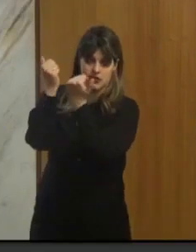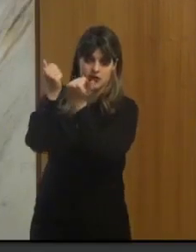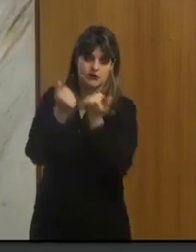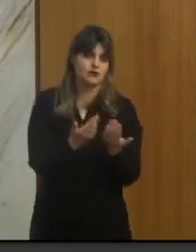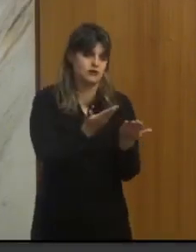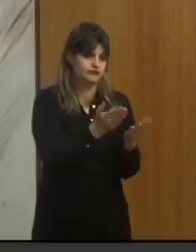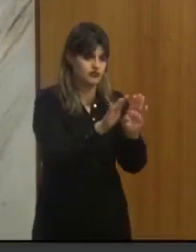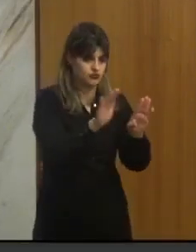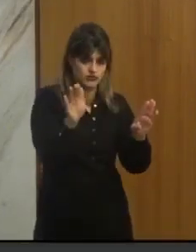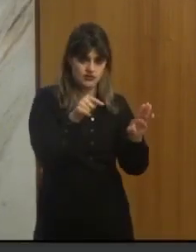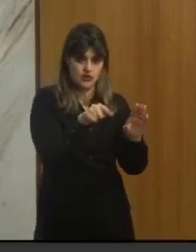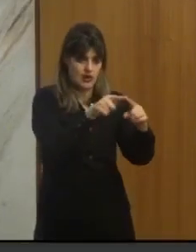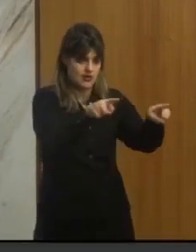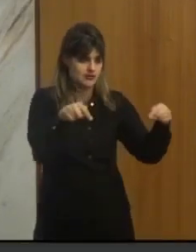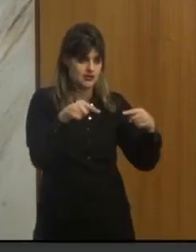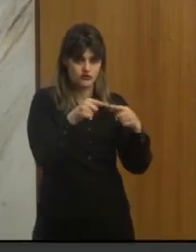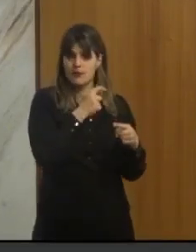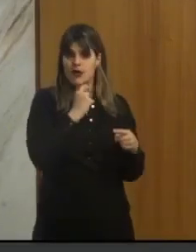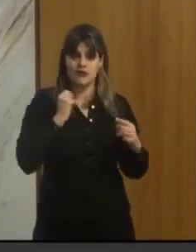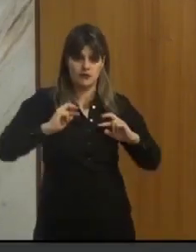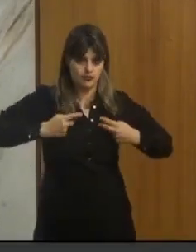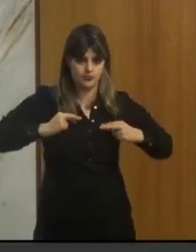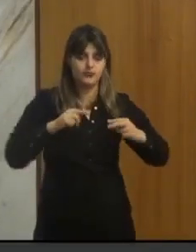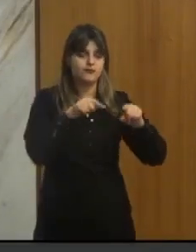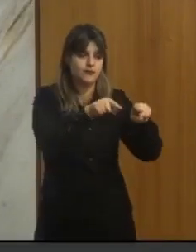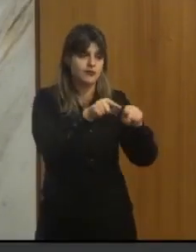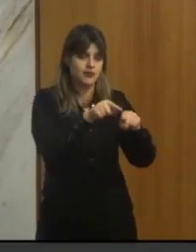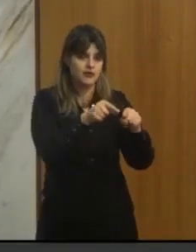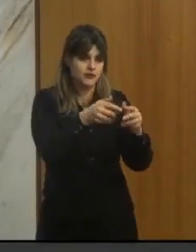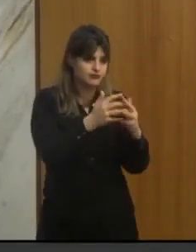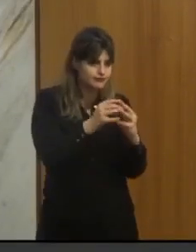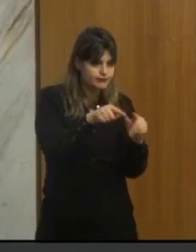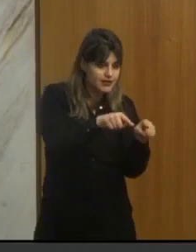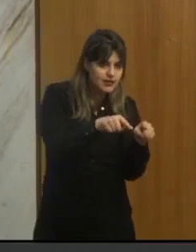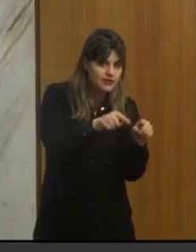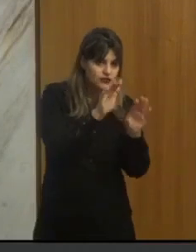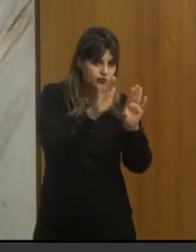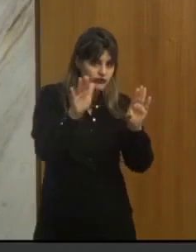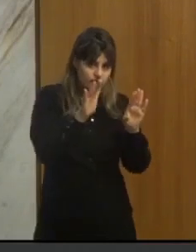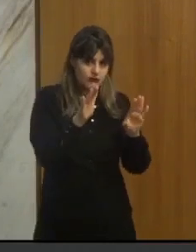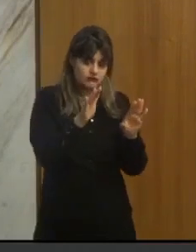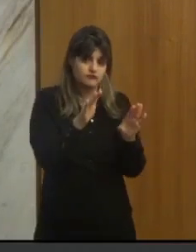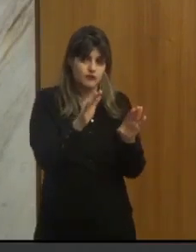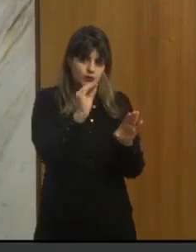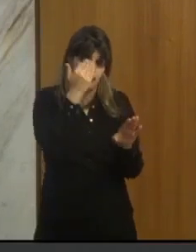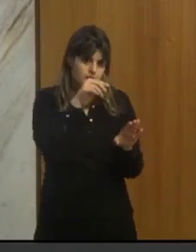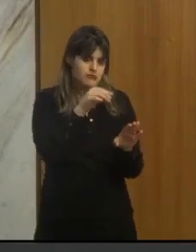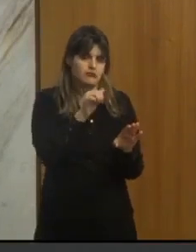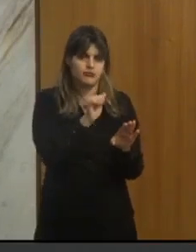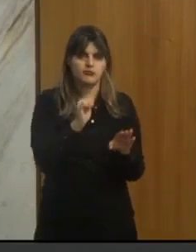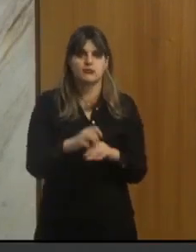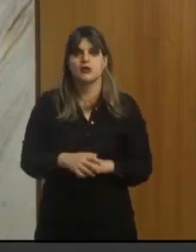e que hoje está na sacristia, naquele suporte em exposição, o original, o manuelino, é